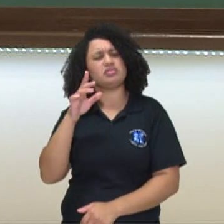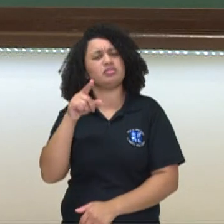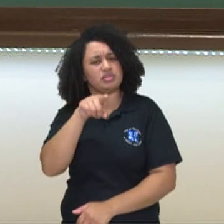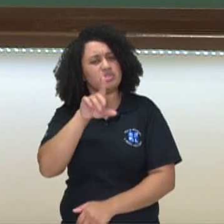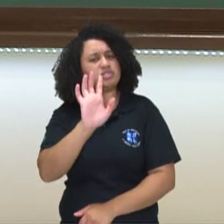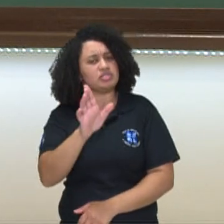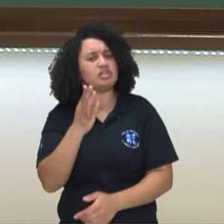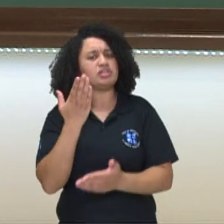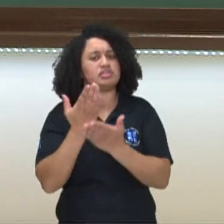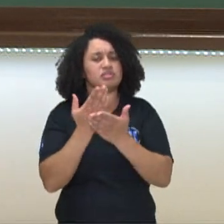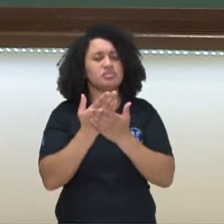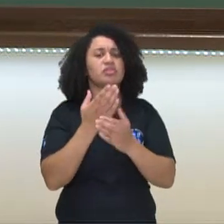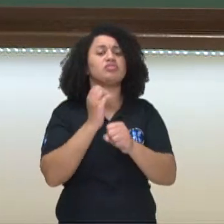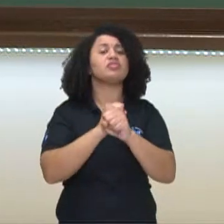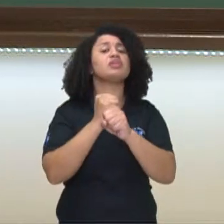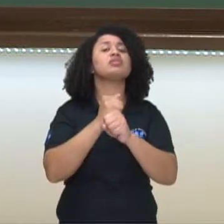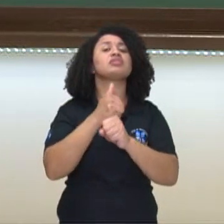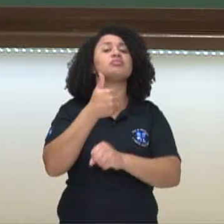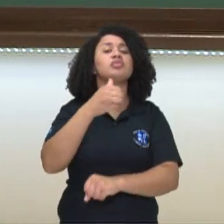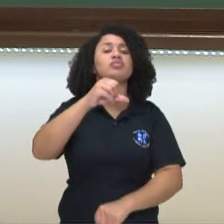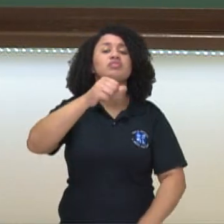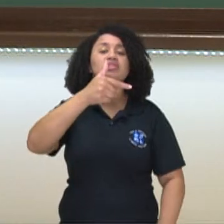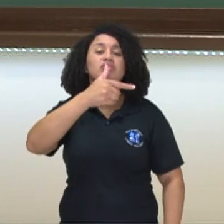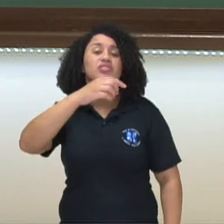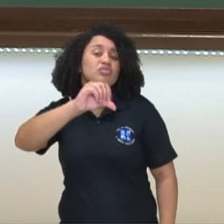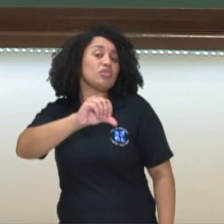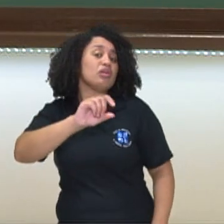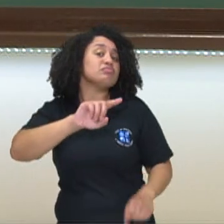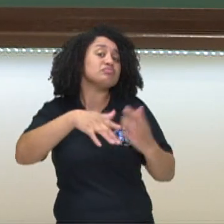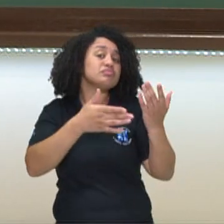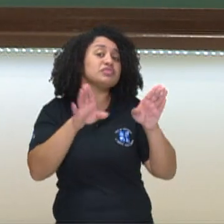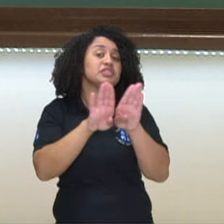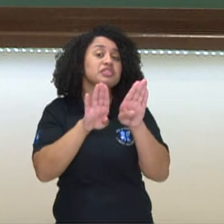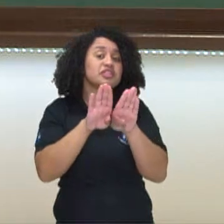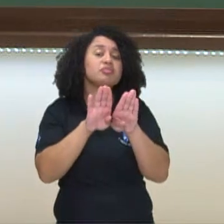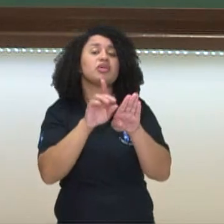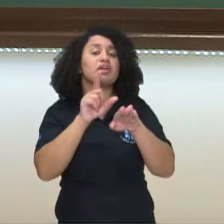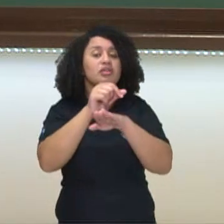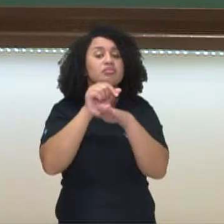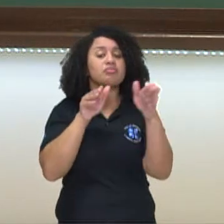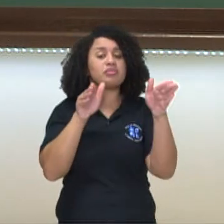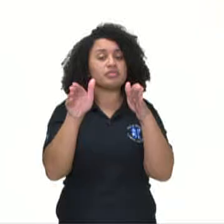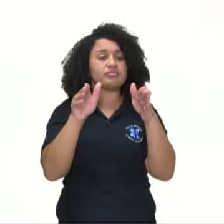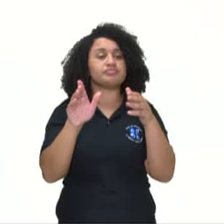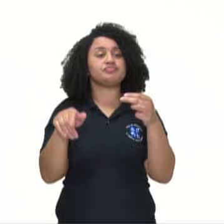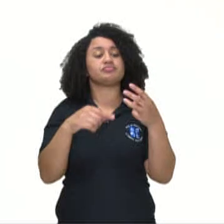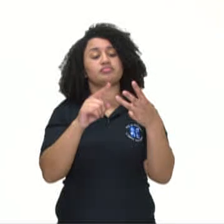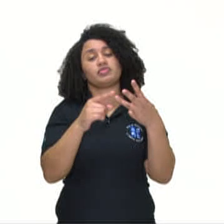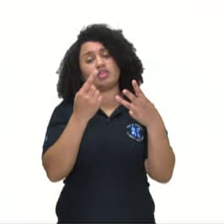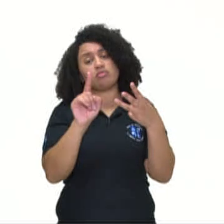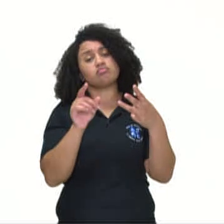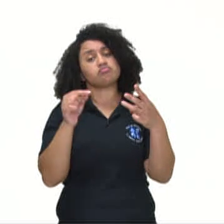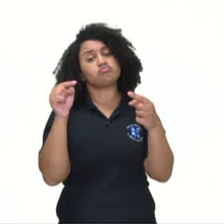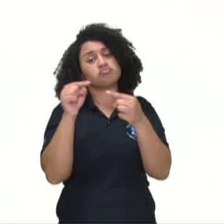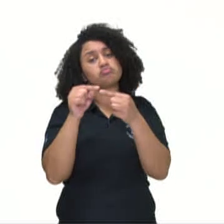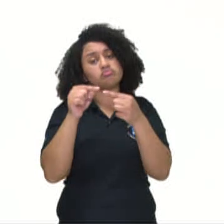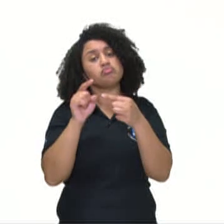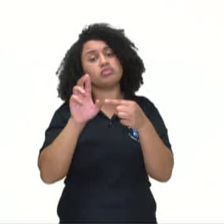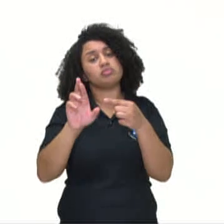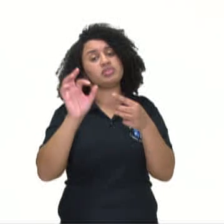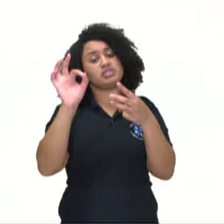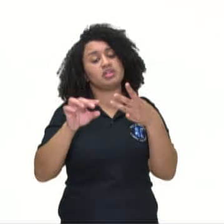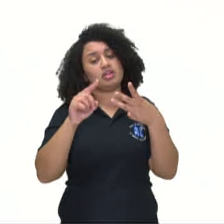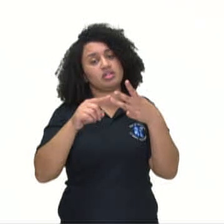em 1929. Então também não cai no capitalismo informacional. Obviamente a única que encaixa é a